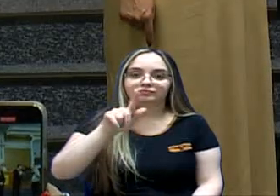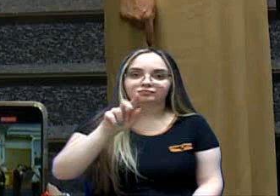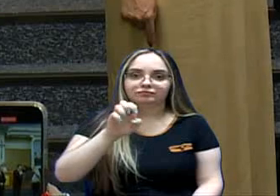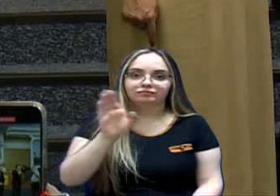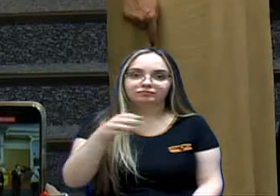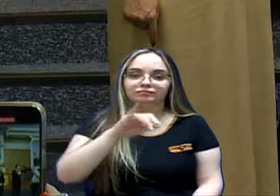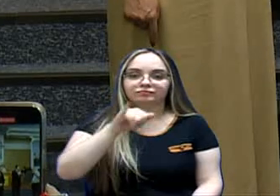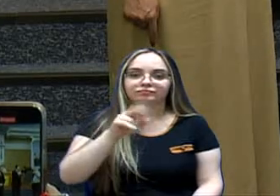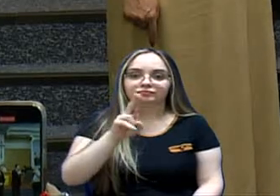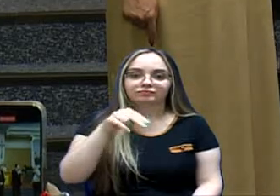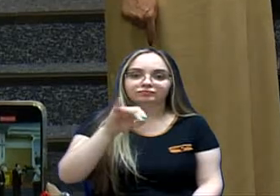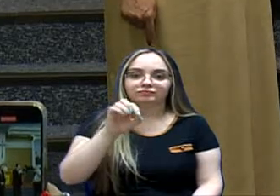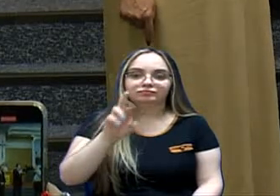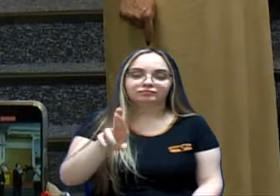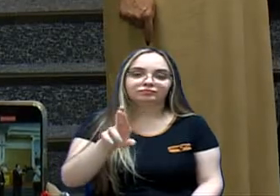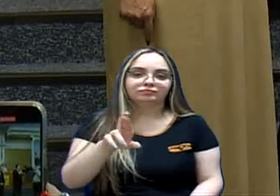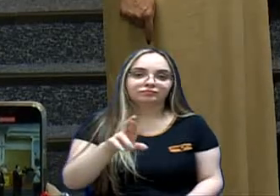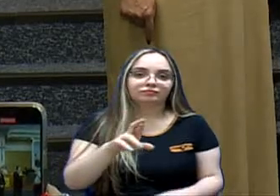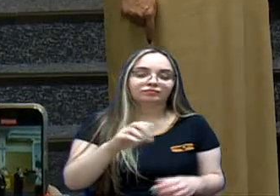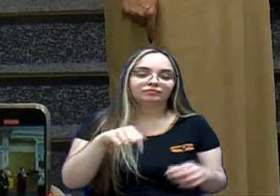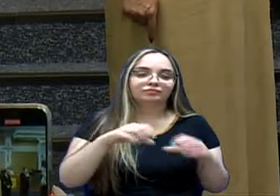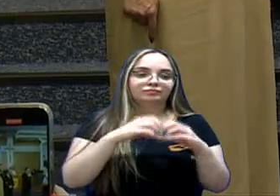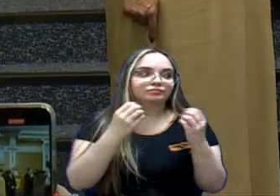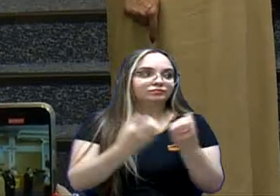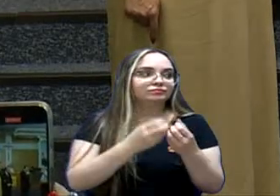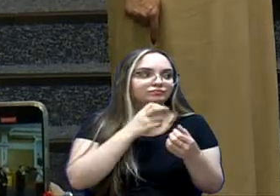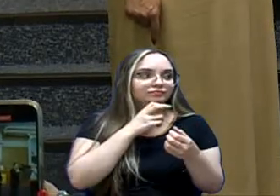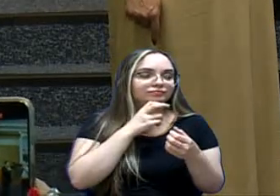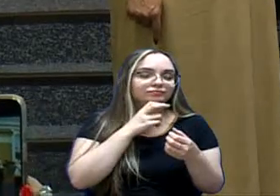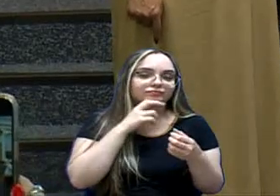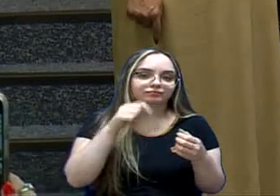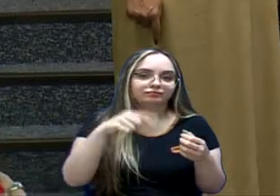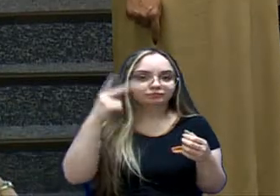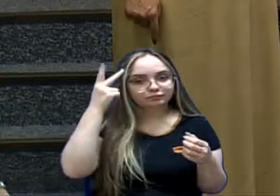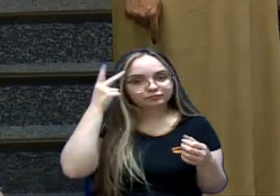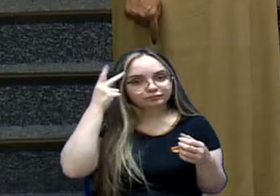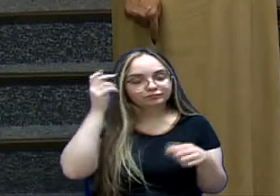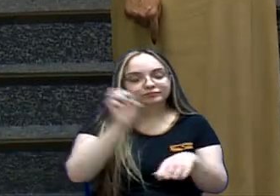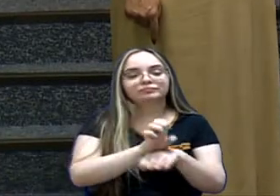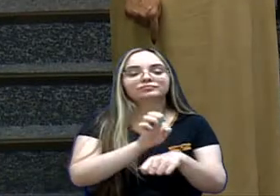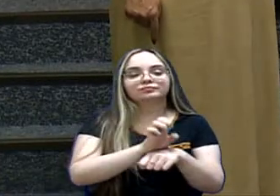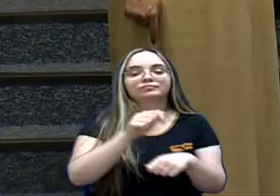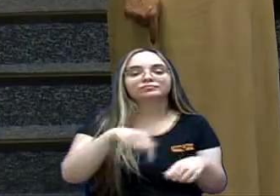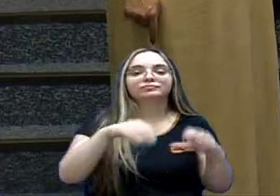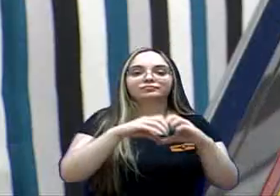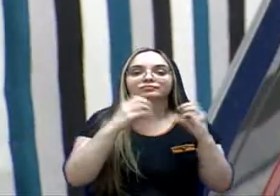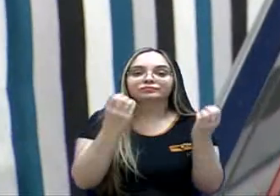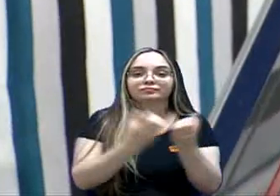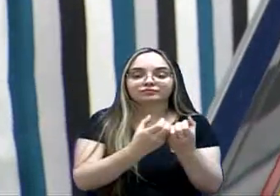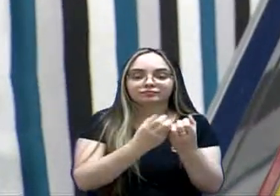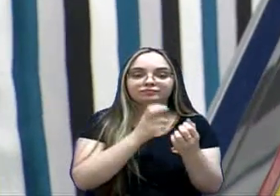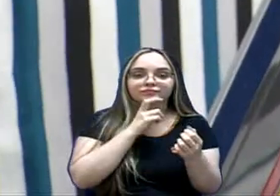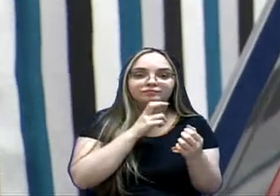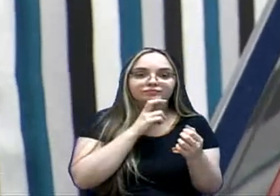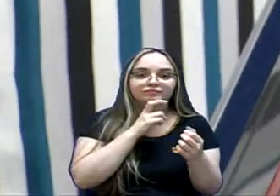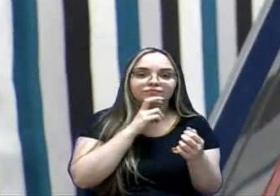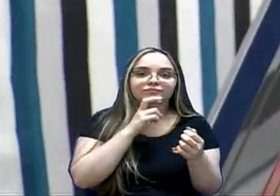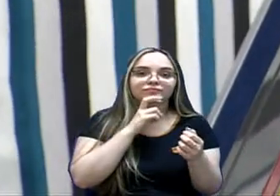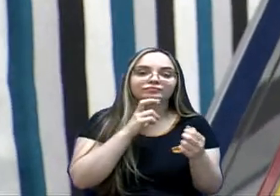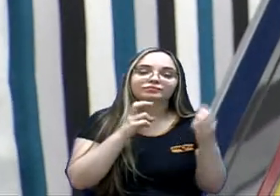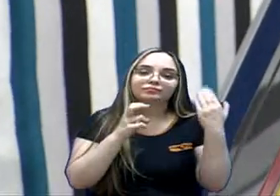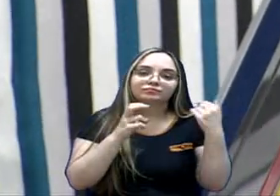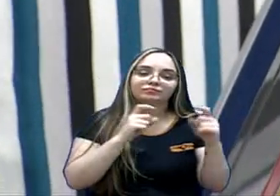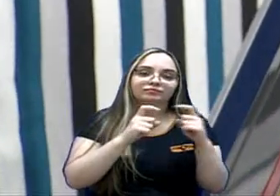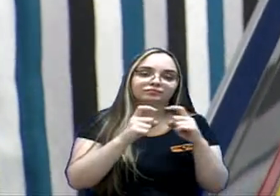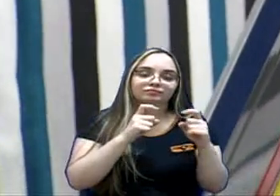Câmara Municipal de Sorocaba, Estado de São Paulo. A Câmara Municipal de Sorocaba, no uso de